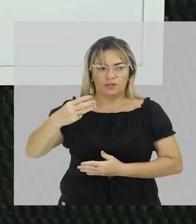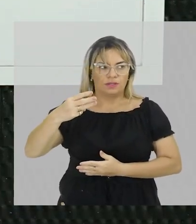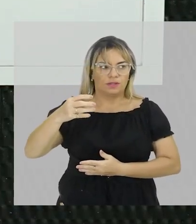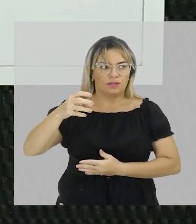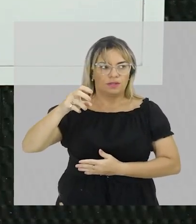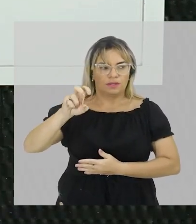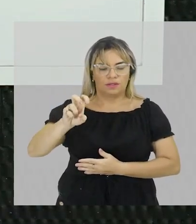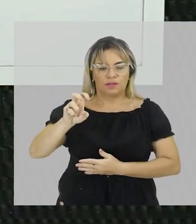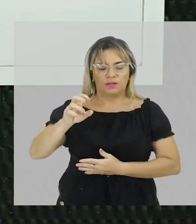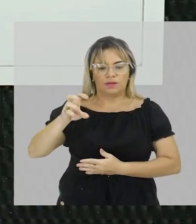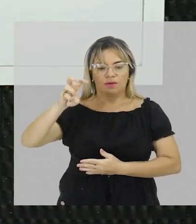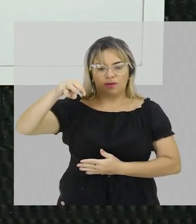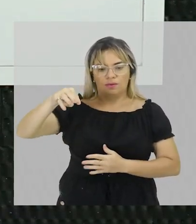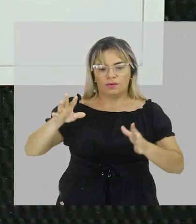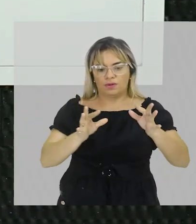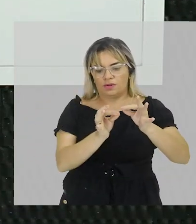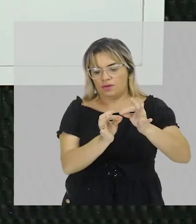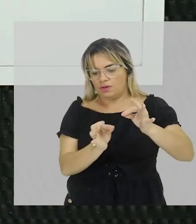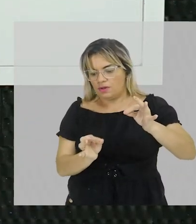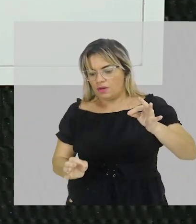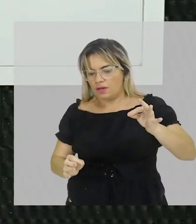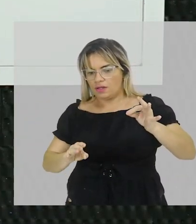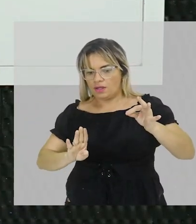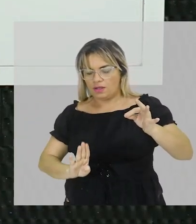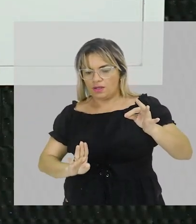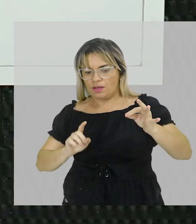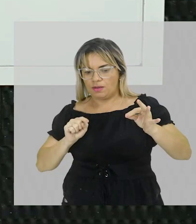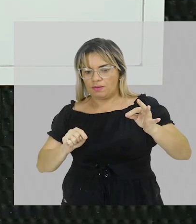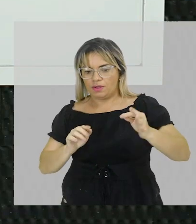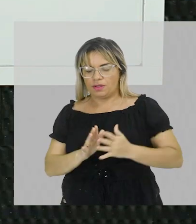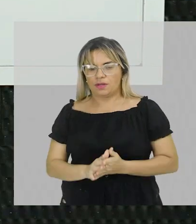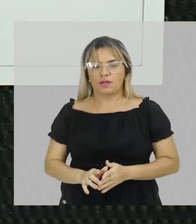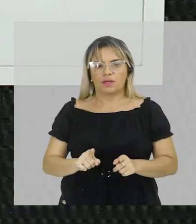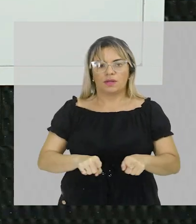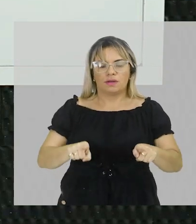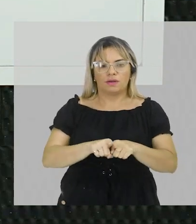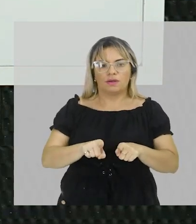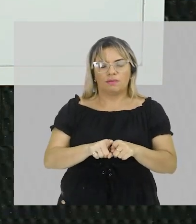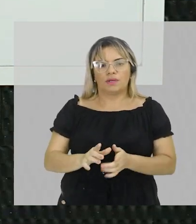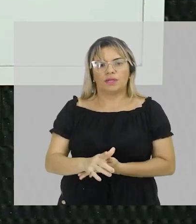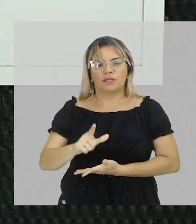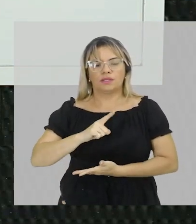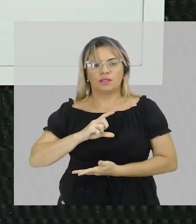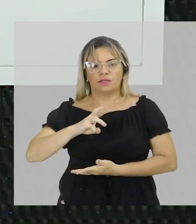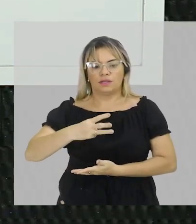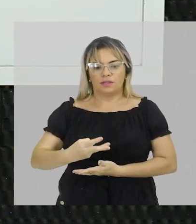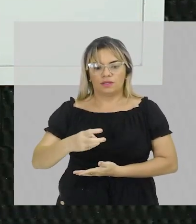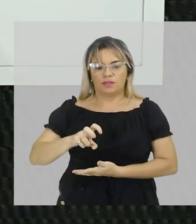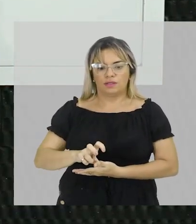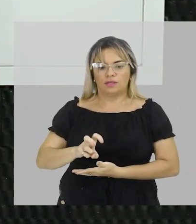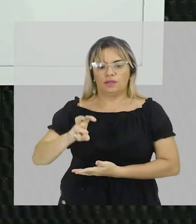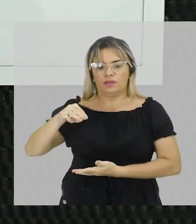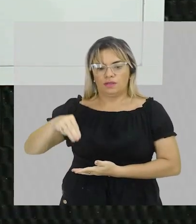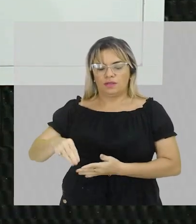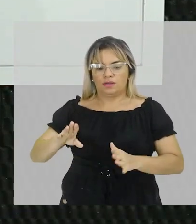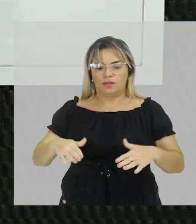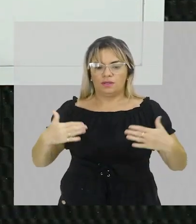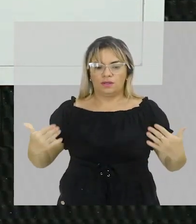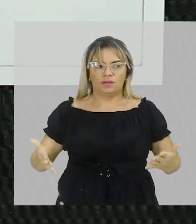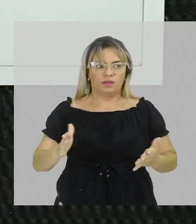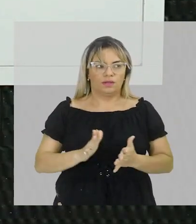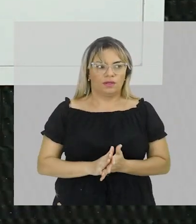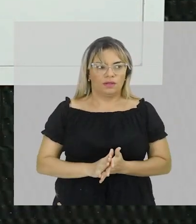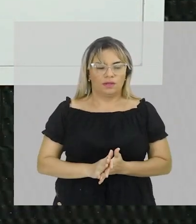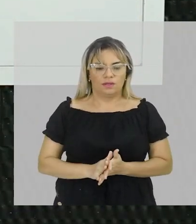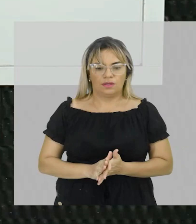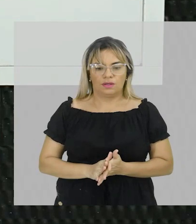também é 35 metros. Certo? Ele fala aqui nessa distância X, né? Desse